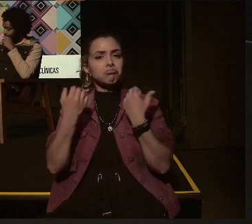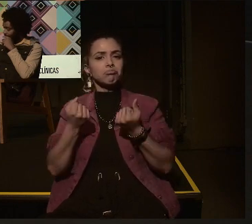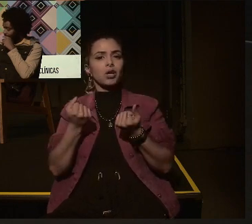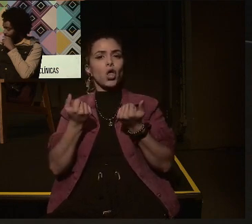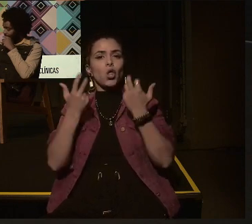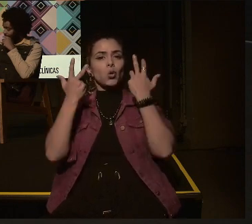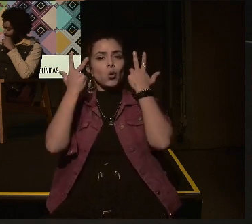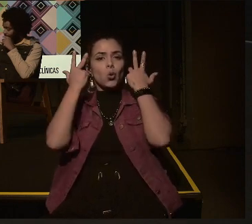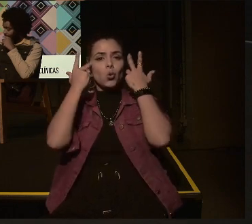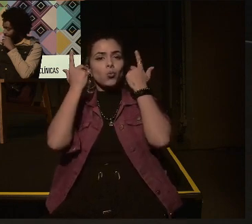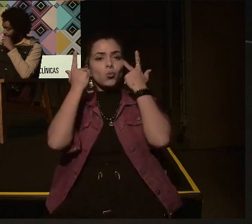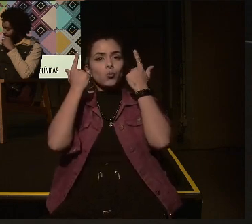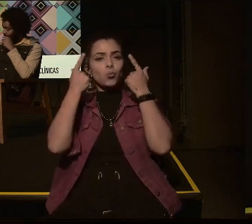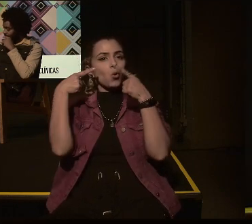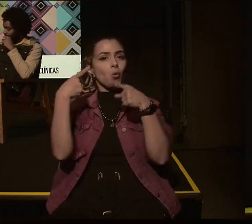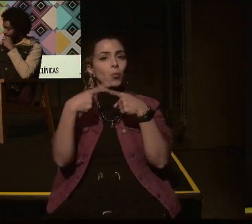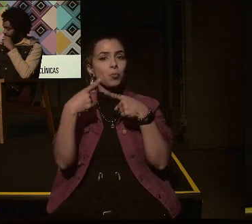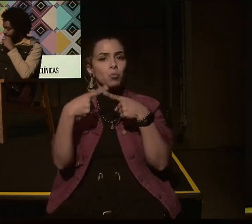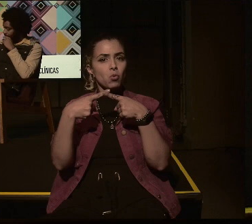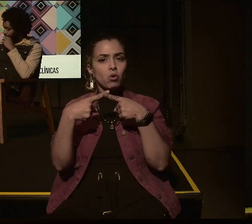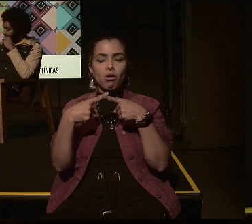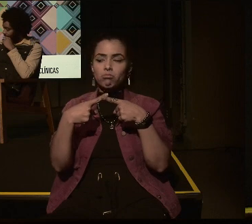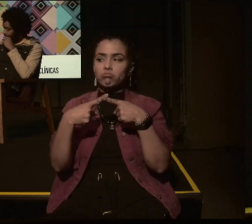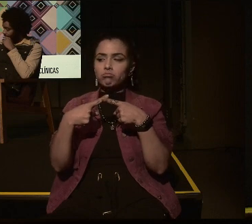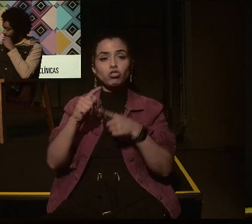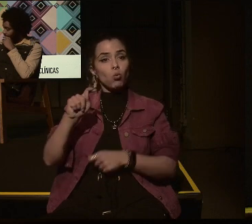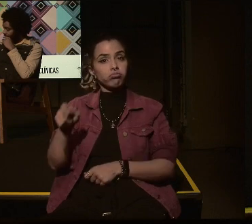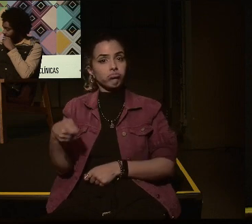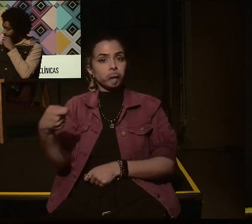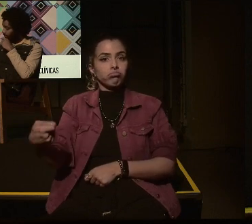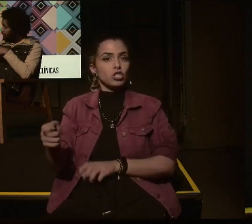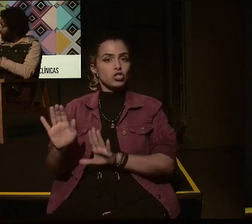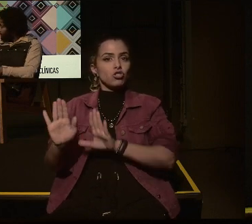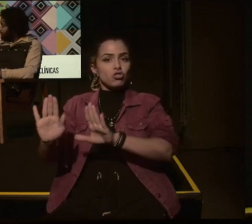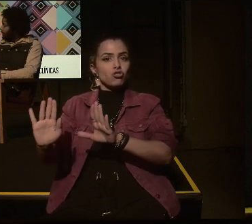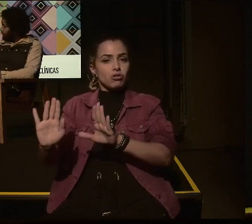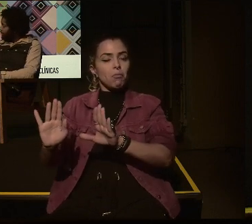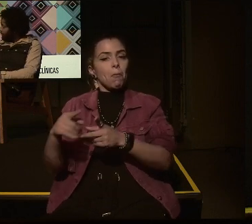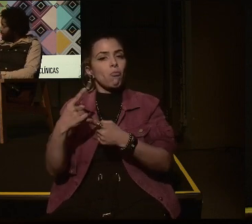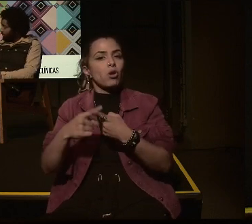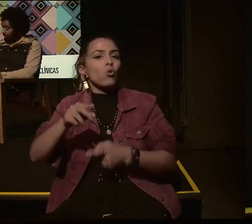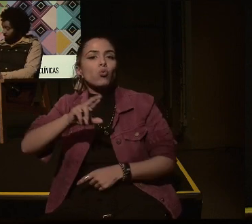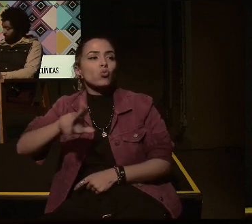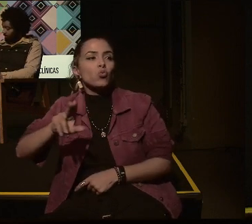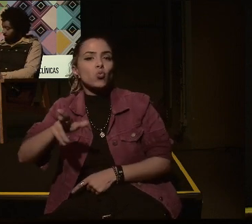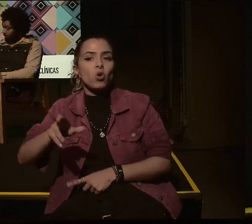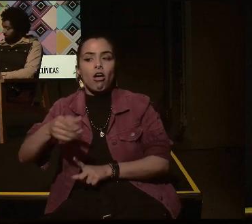também, ali tem um construto que ele não é só conceitual, ele é operacional,